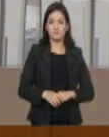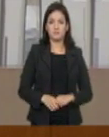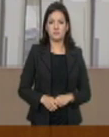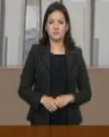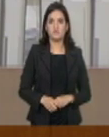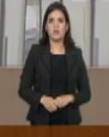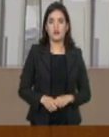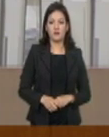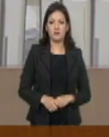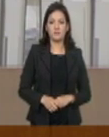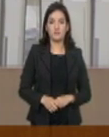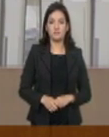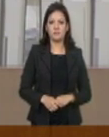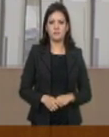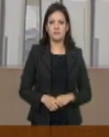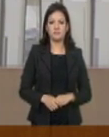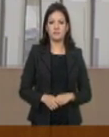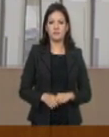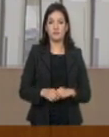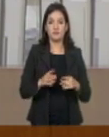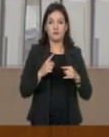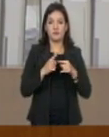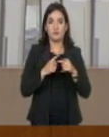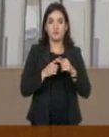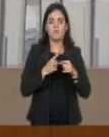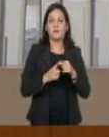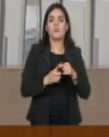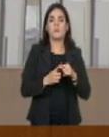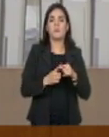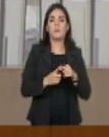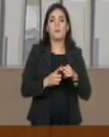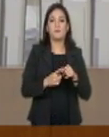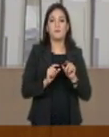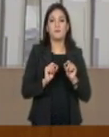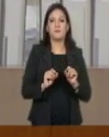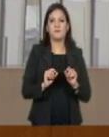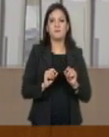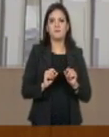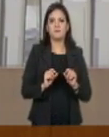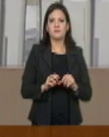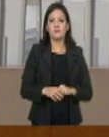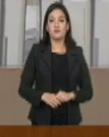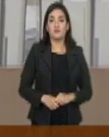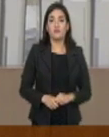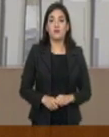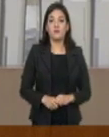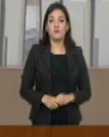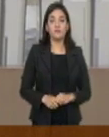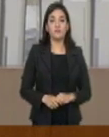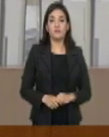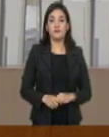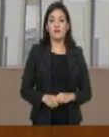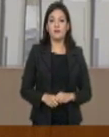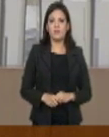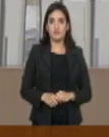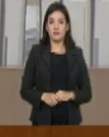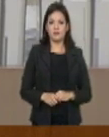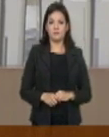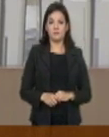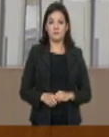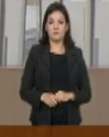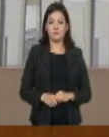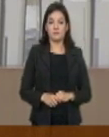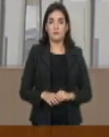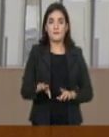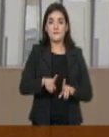detração futura, no caso de se convolar em definitiva. Mas quem está preso, então já